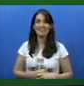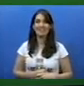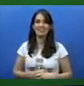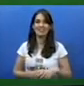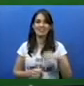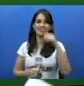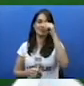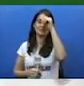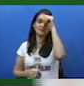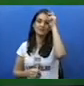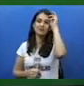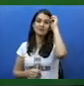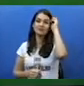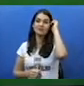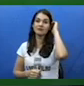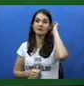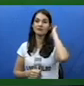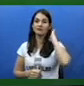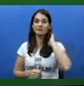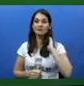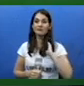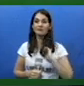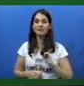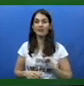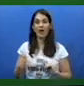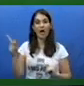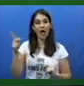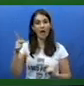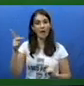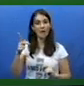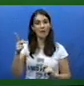Vamos descobrir? Então, aí, ó, na página